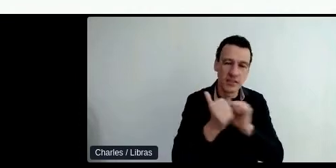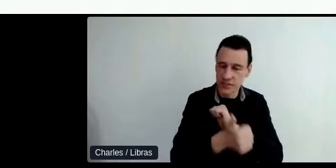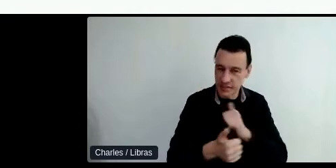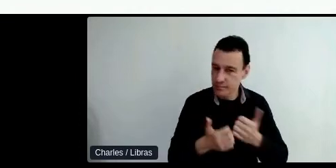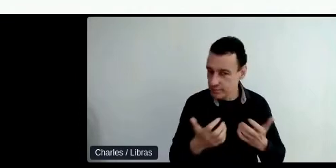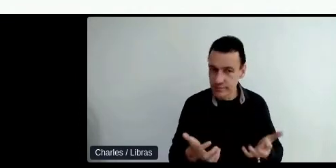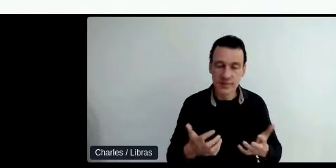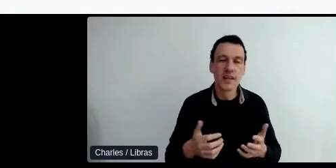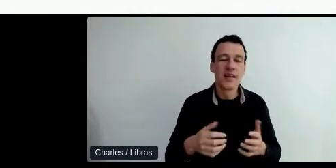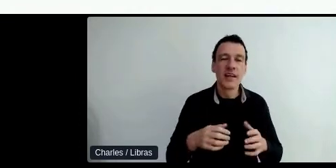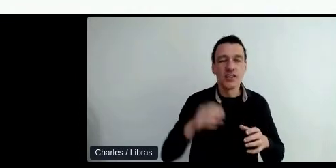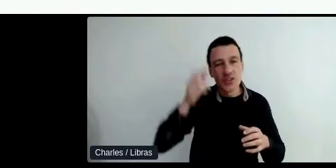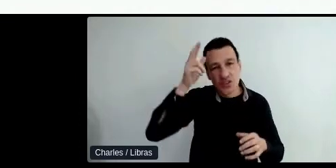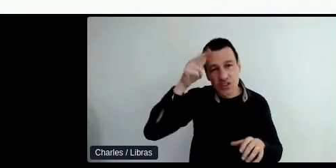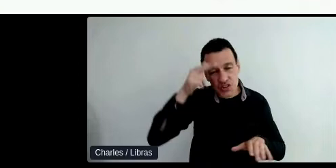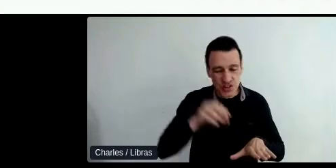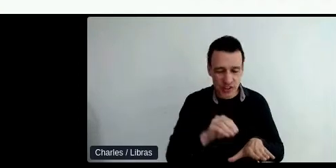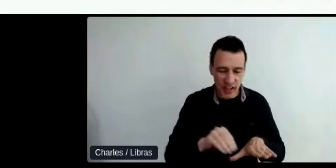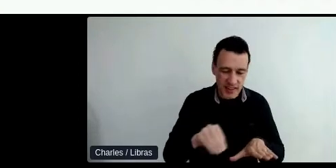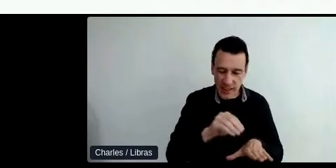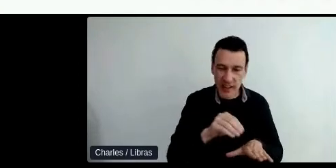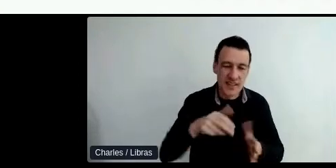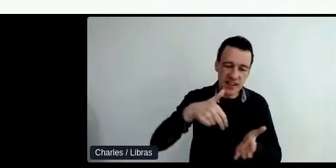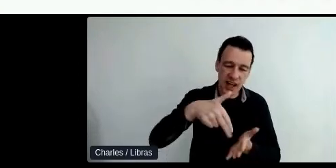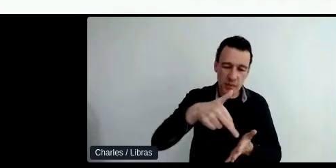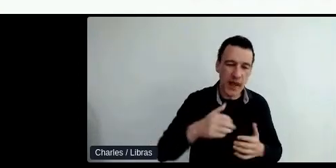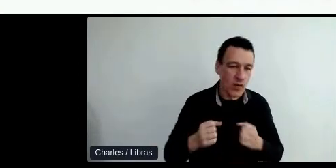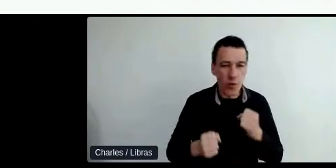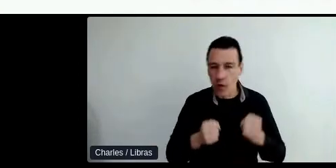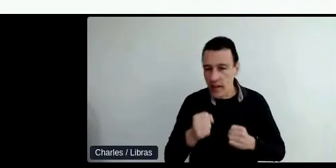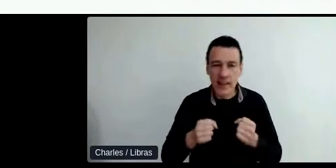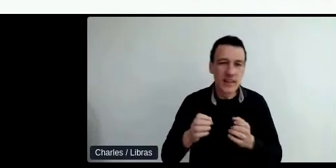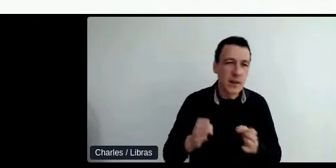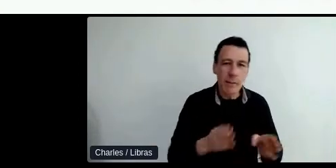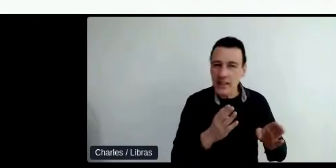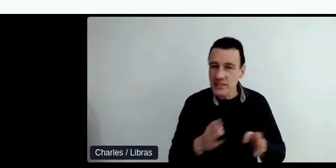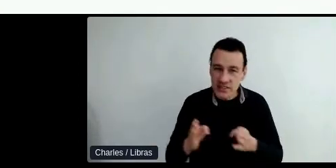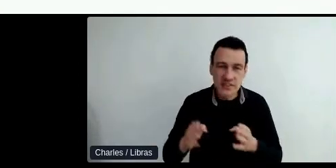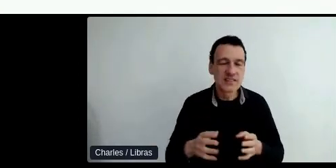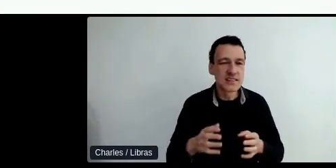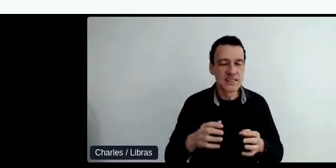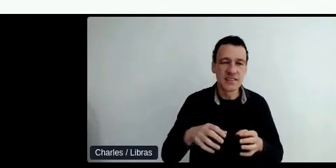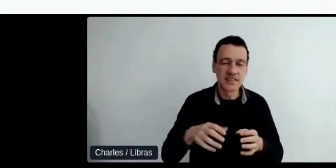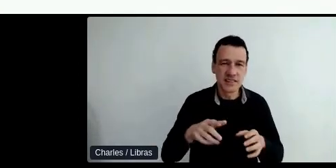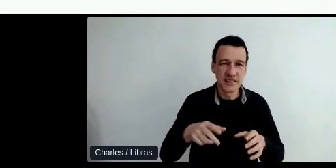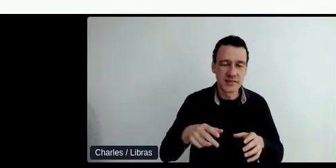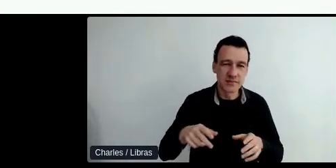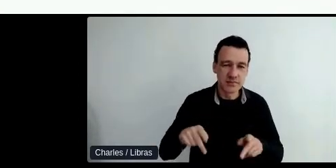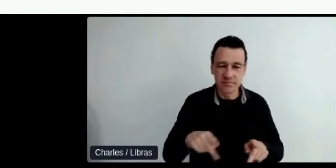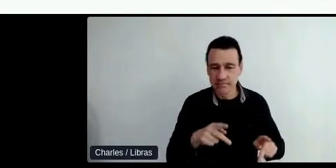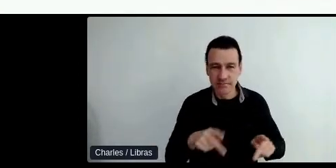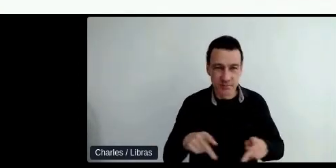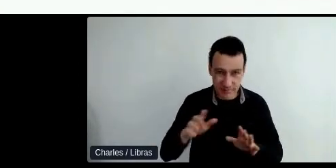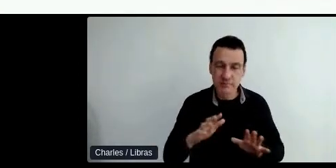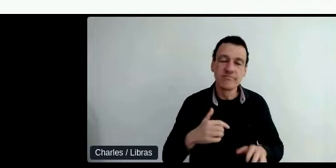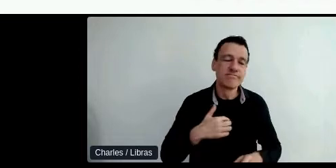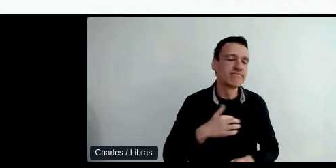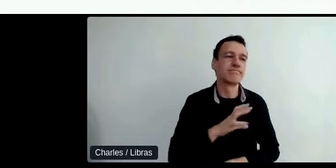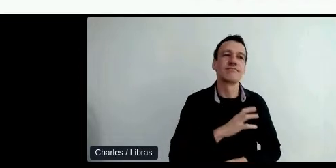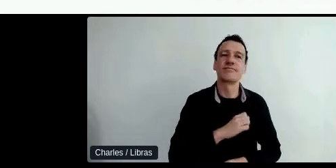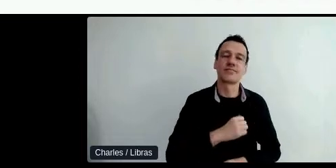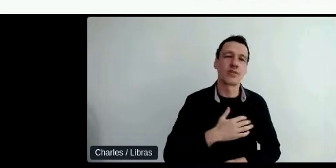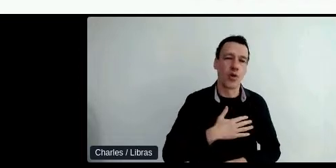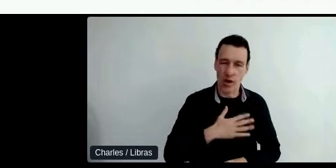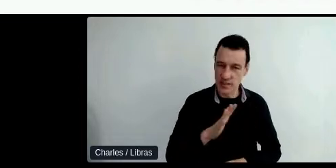como xadrez, caminhada, corrida, andar de patins. Então, eu curto bastante